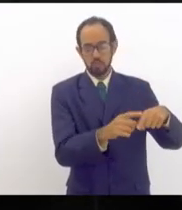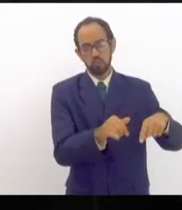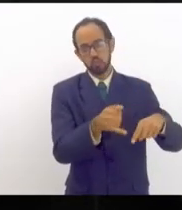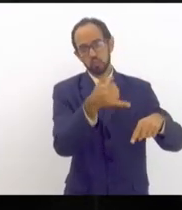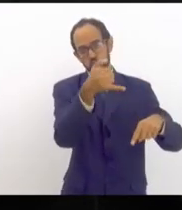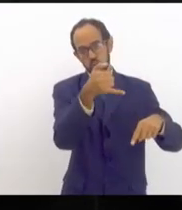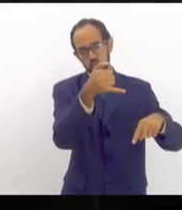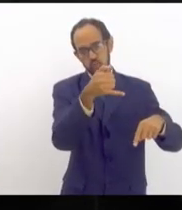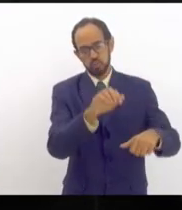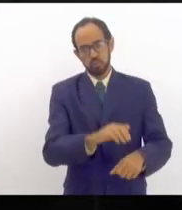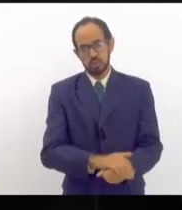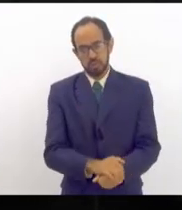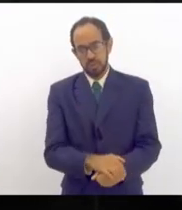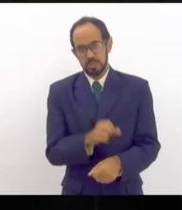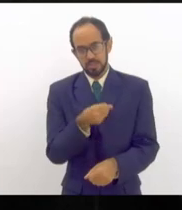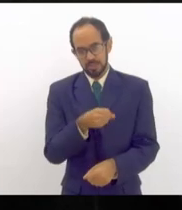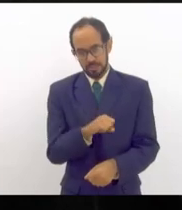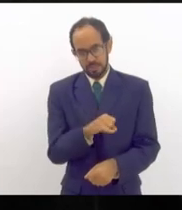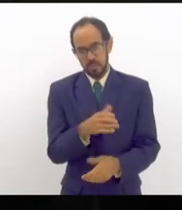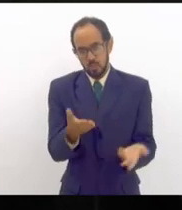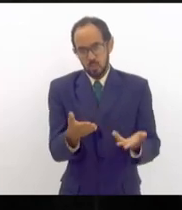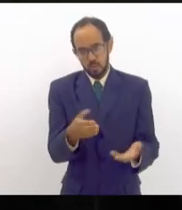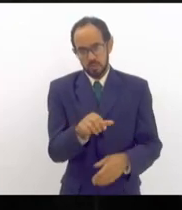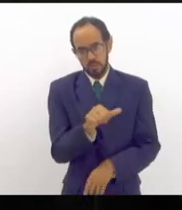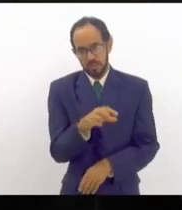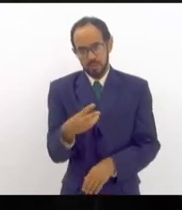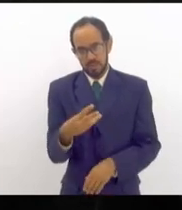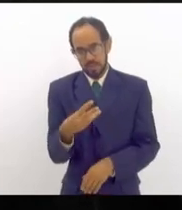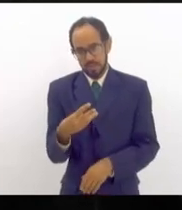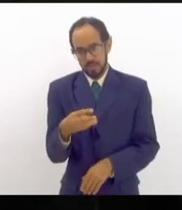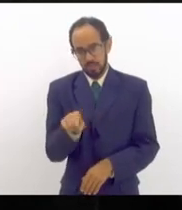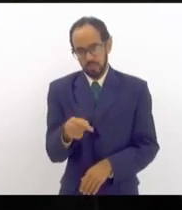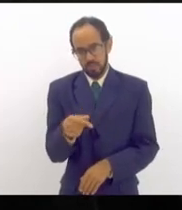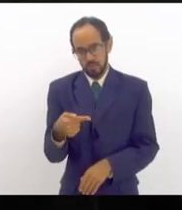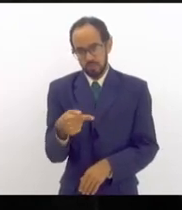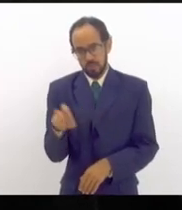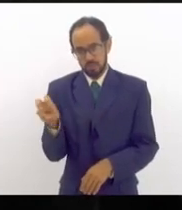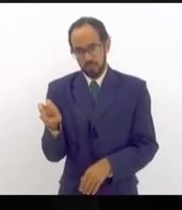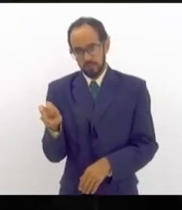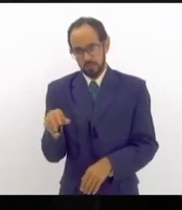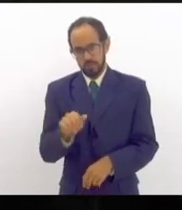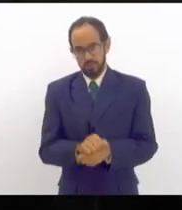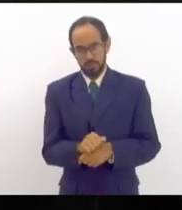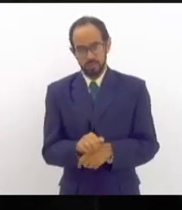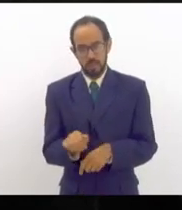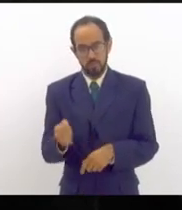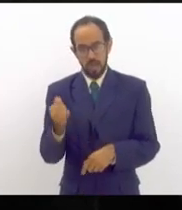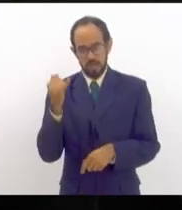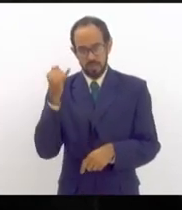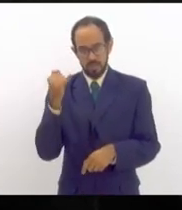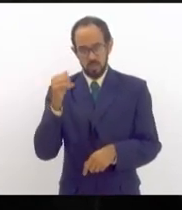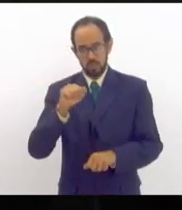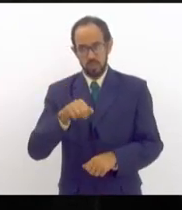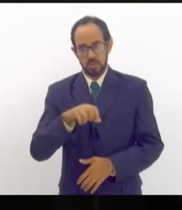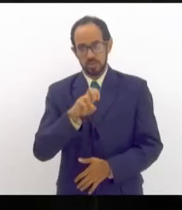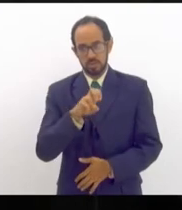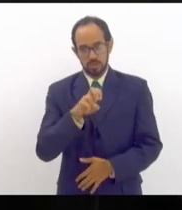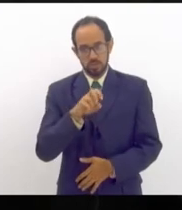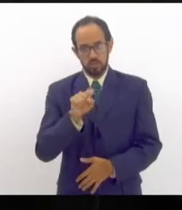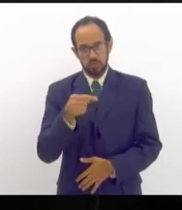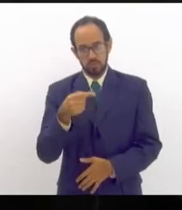se a taxa SELIC hoje é 1375 e a inflação tá na ordem de 575